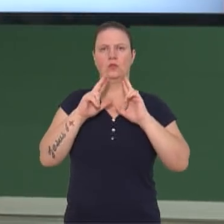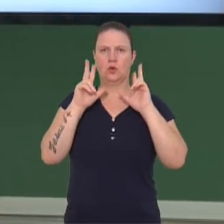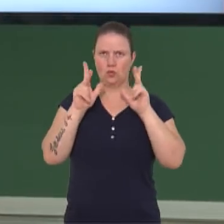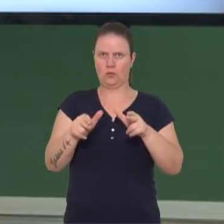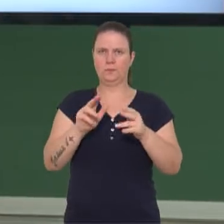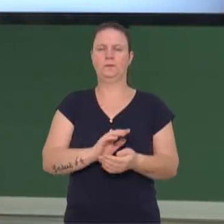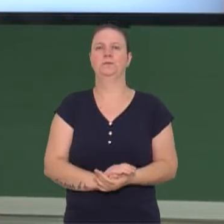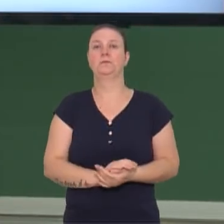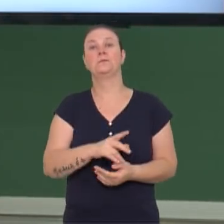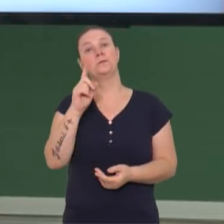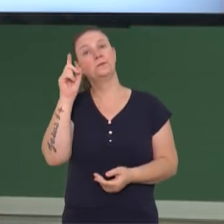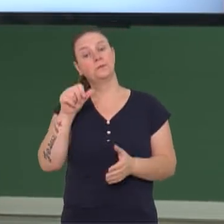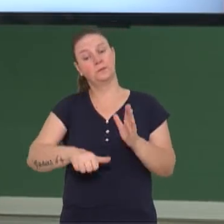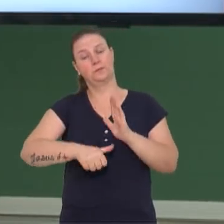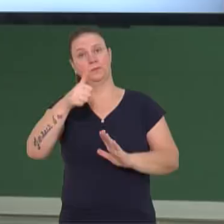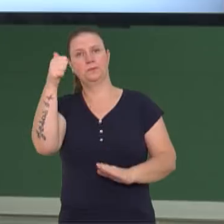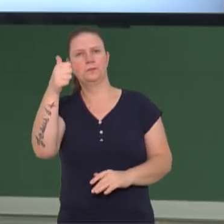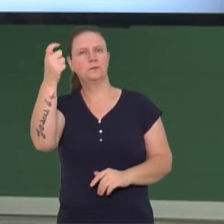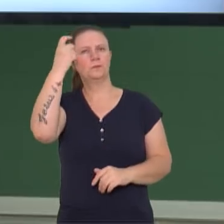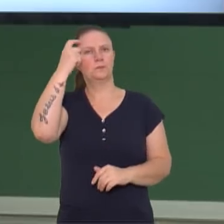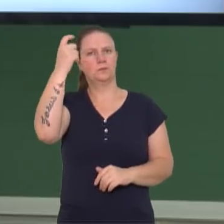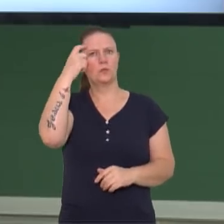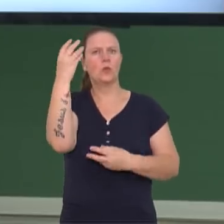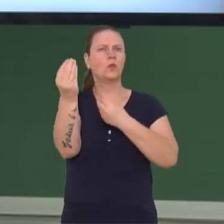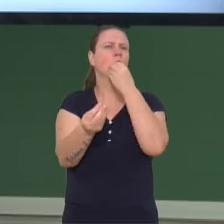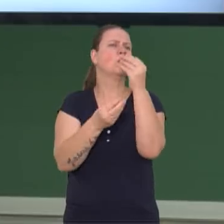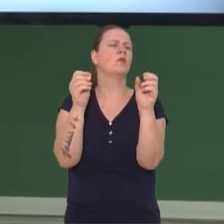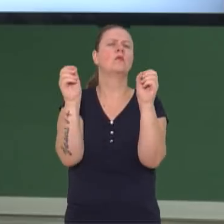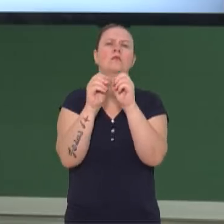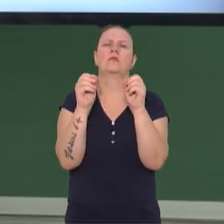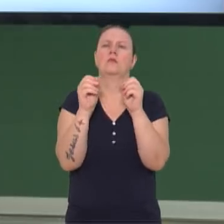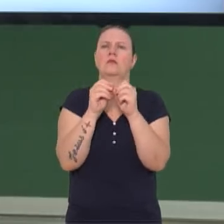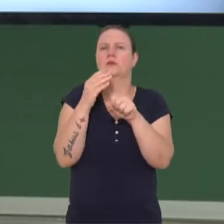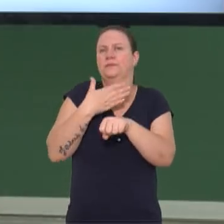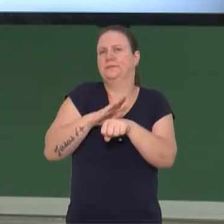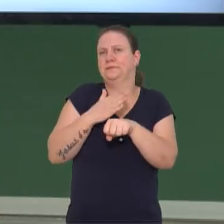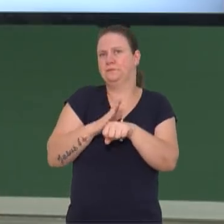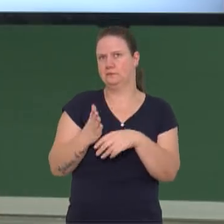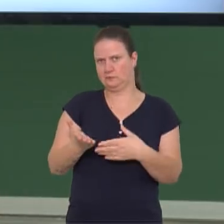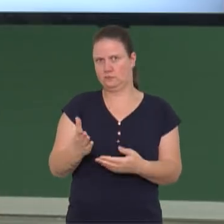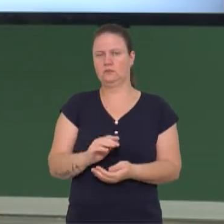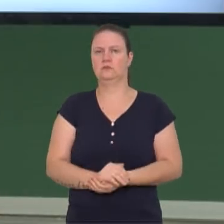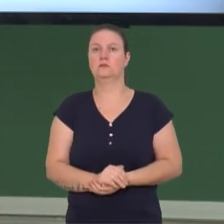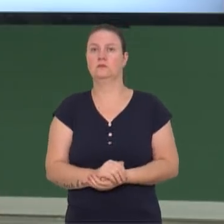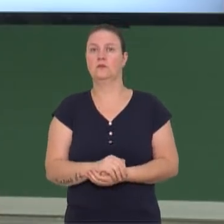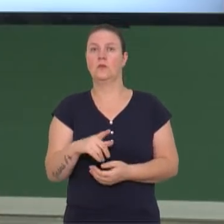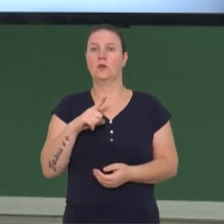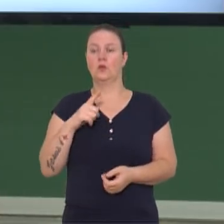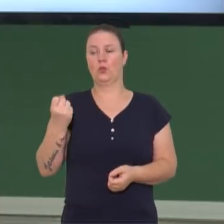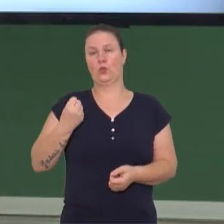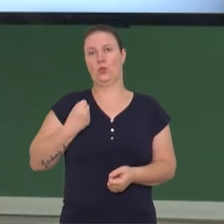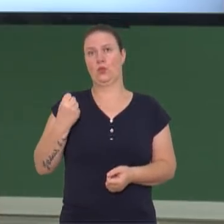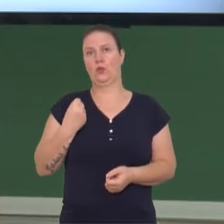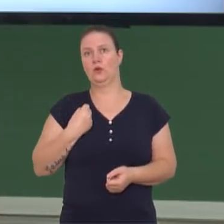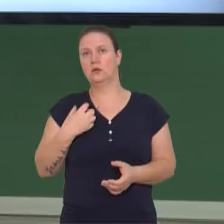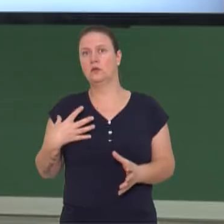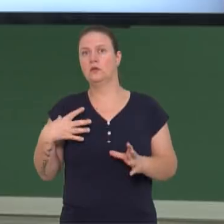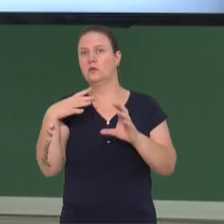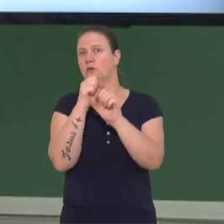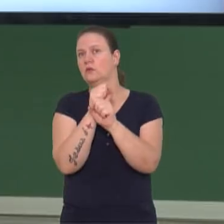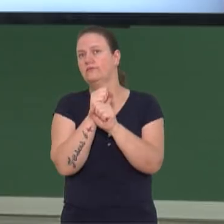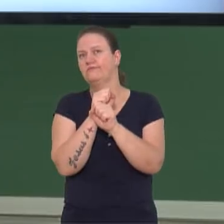primeiro pensar em resolver esse exercício? Bom, eu dei o valor da soma? Não